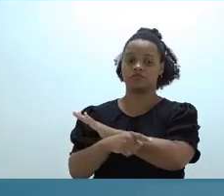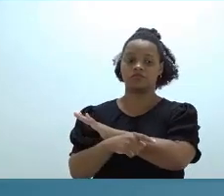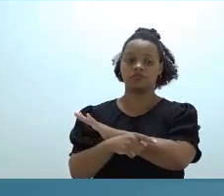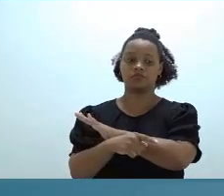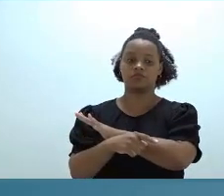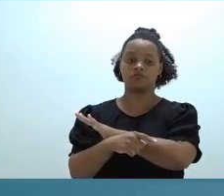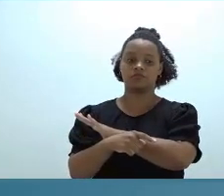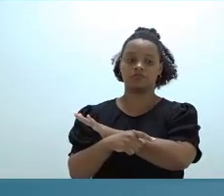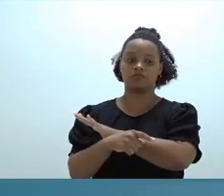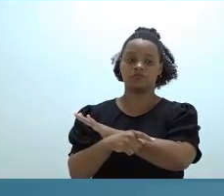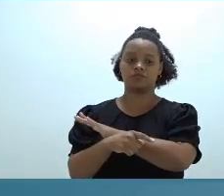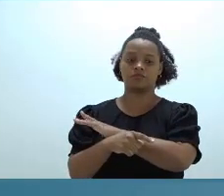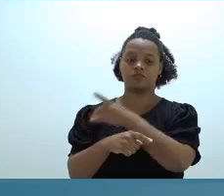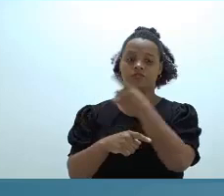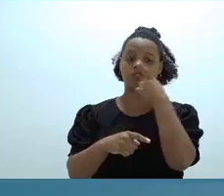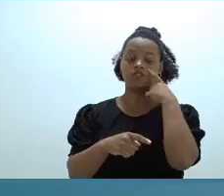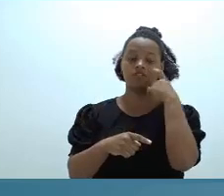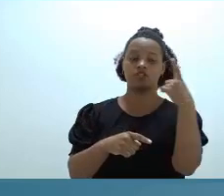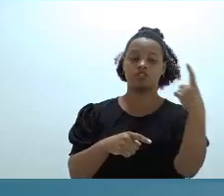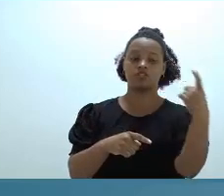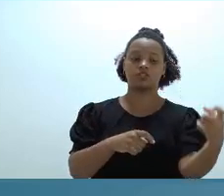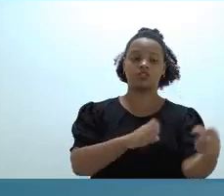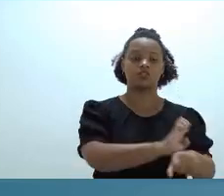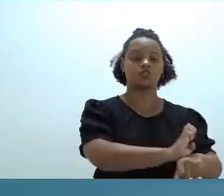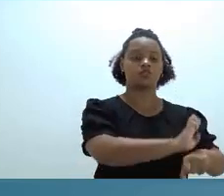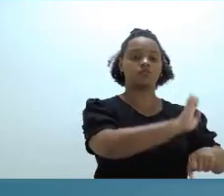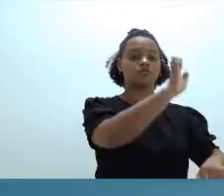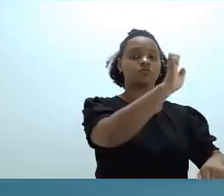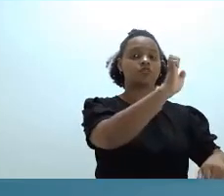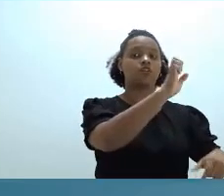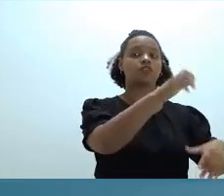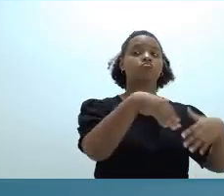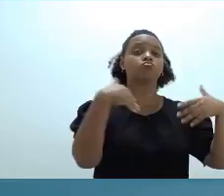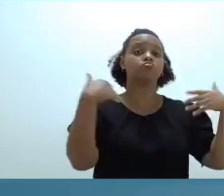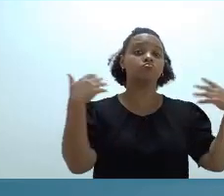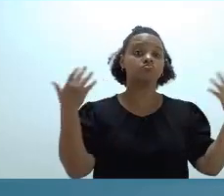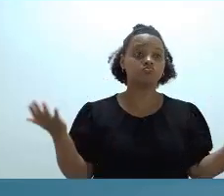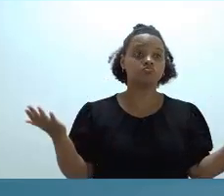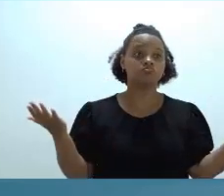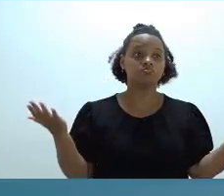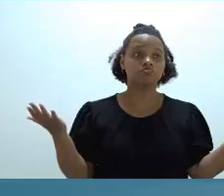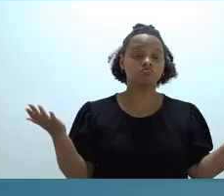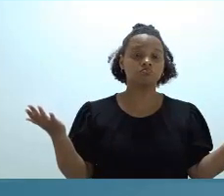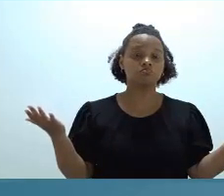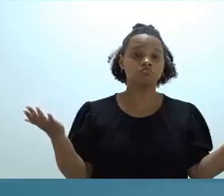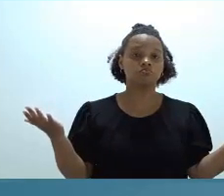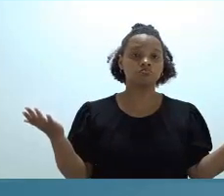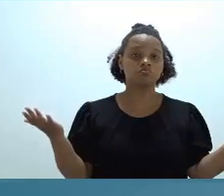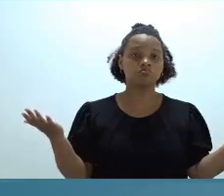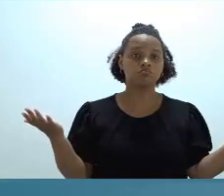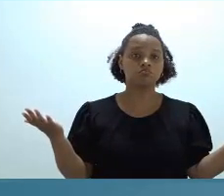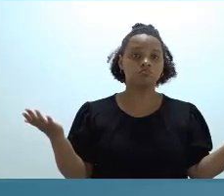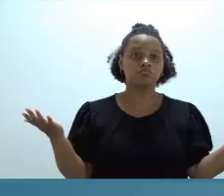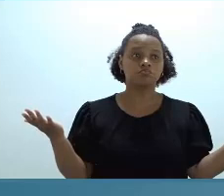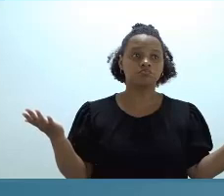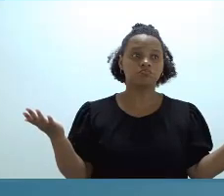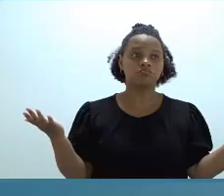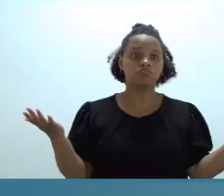onde está o interesse do Estado nessa questão?